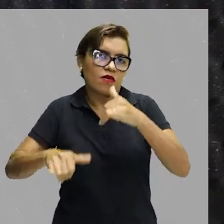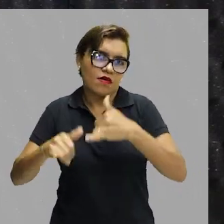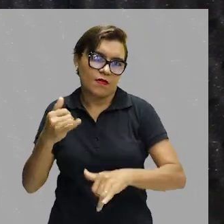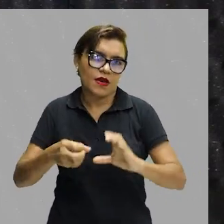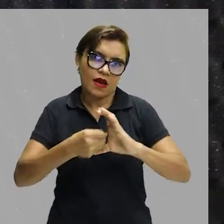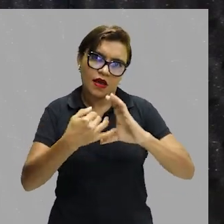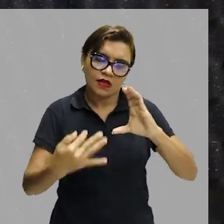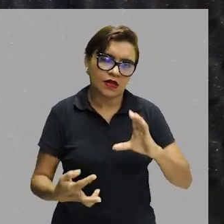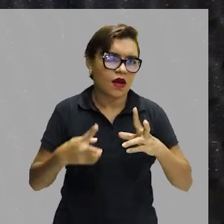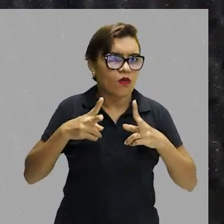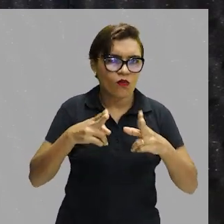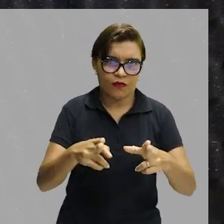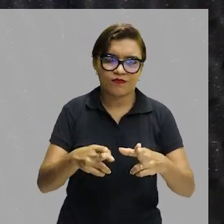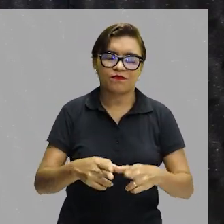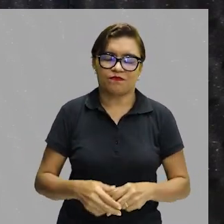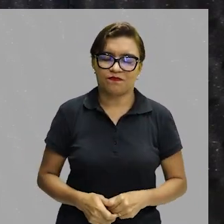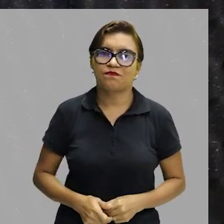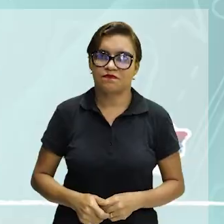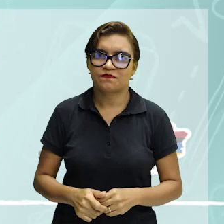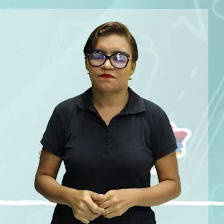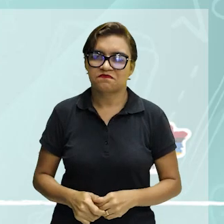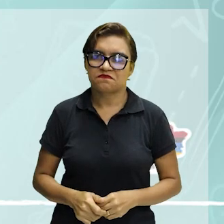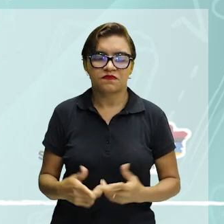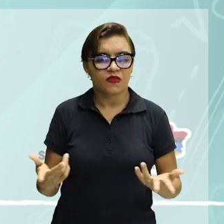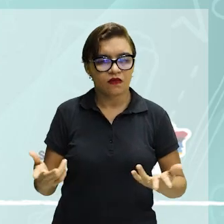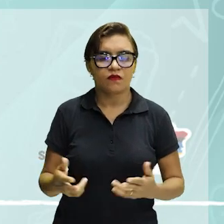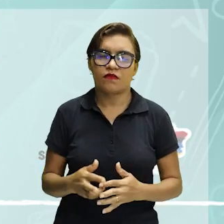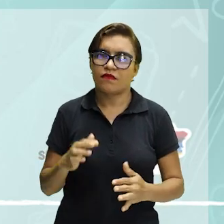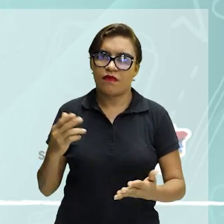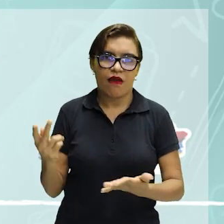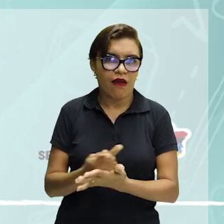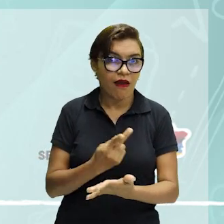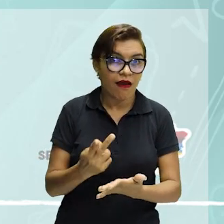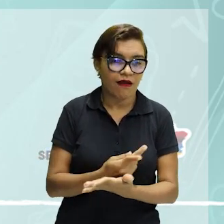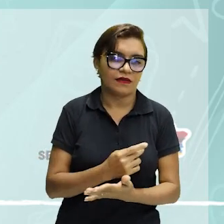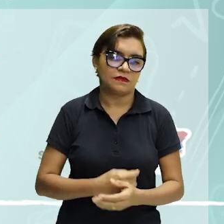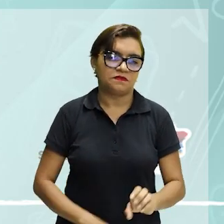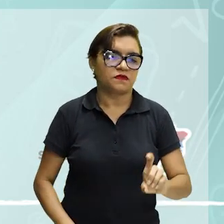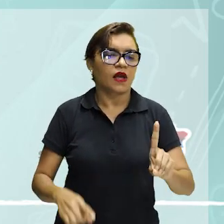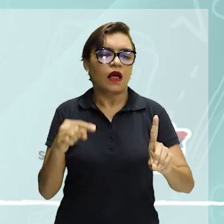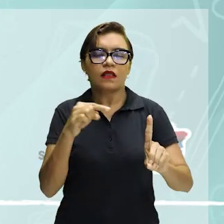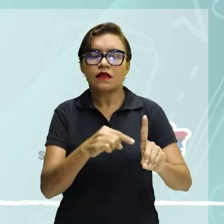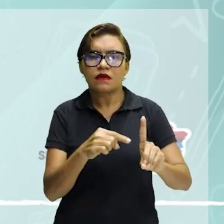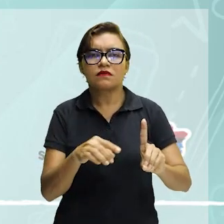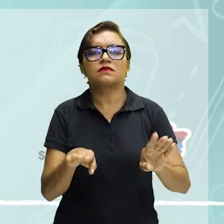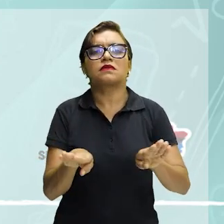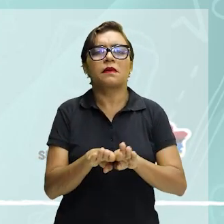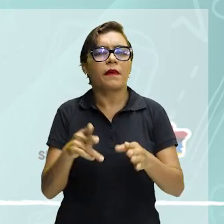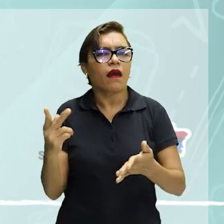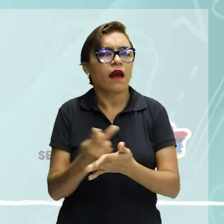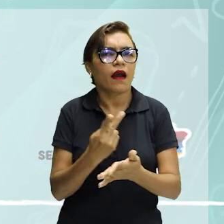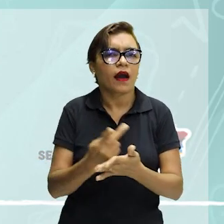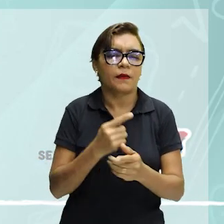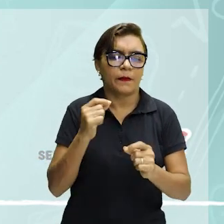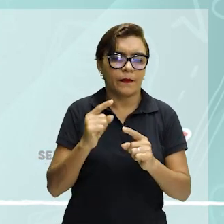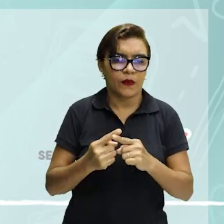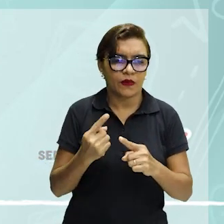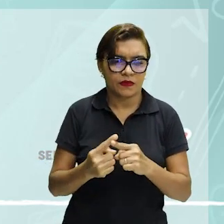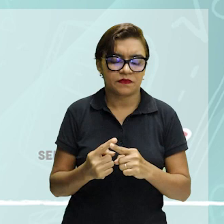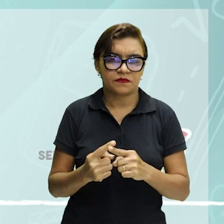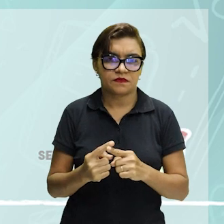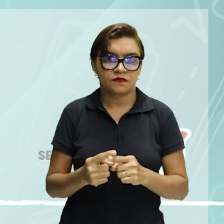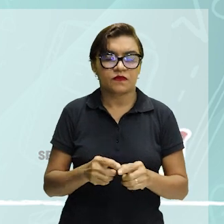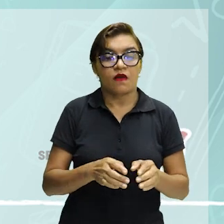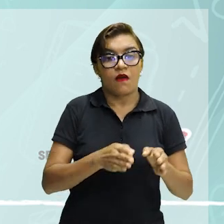muito semelhantes. Então, errado. Por que não é a letra D, turma? Em um período, os